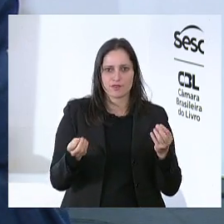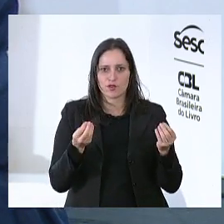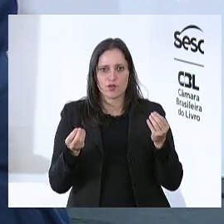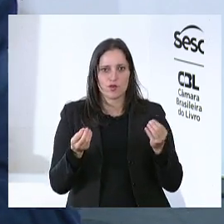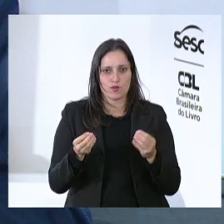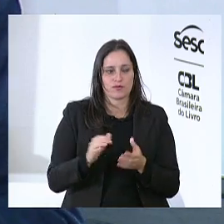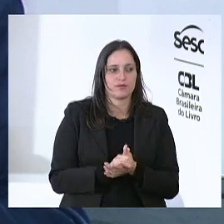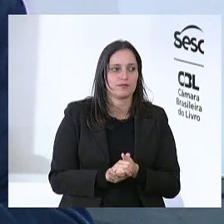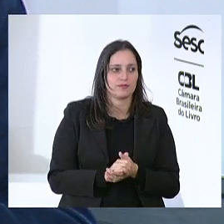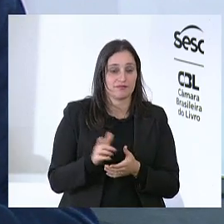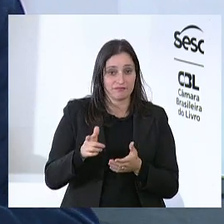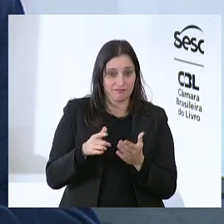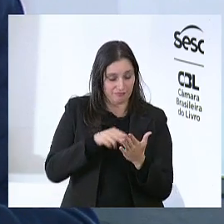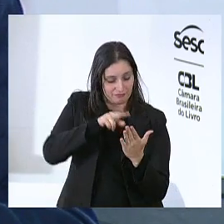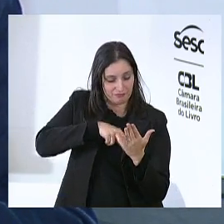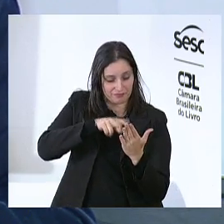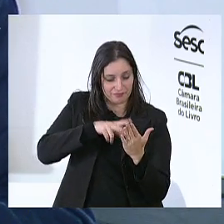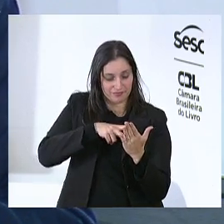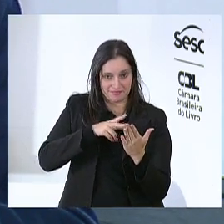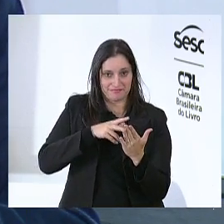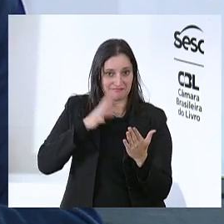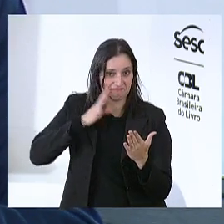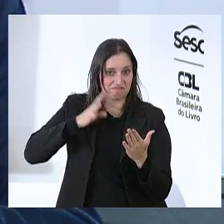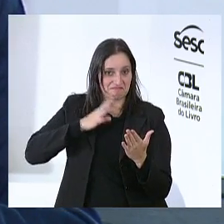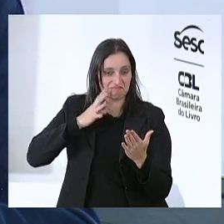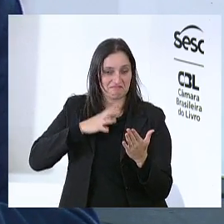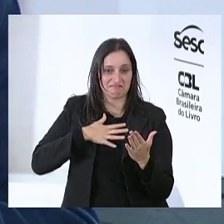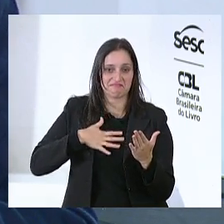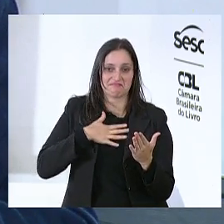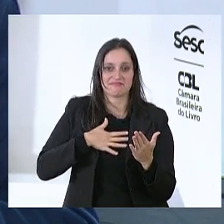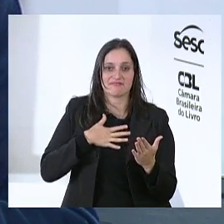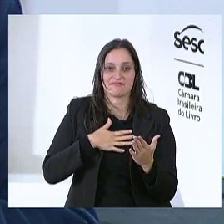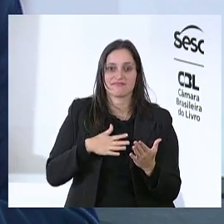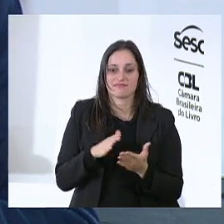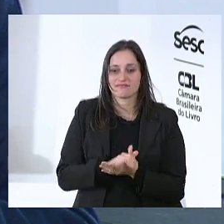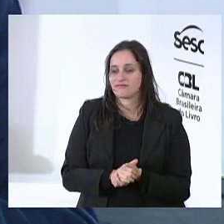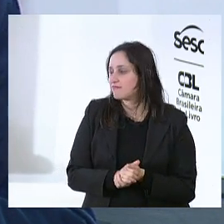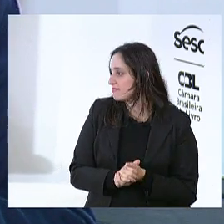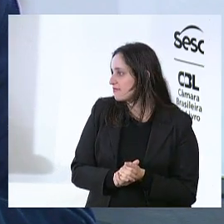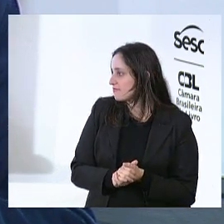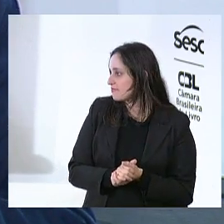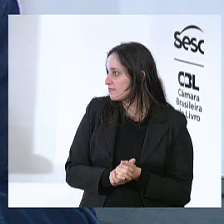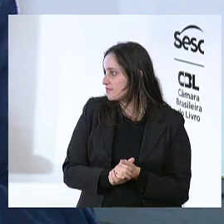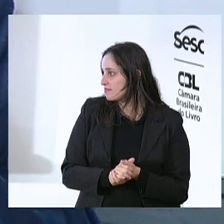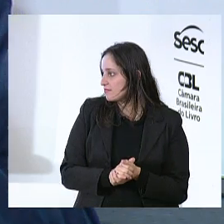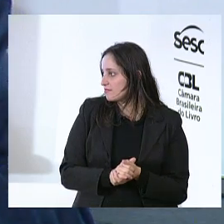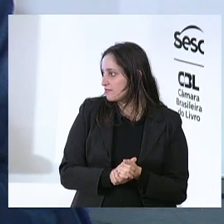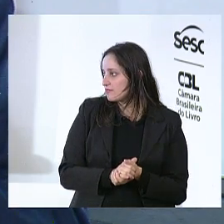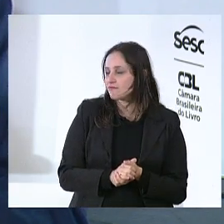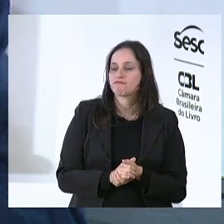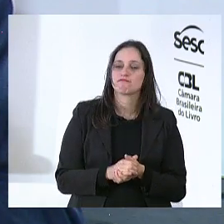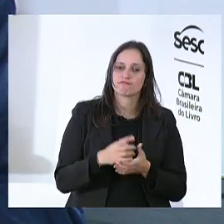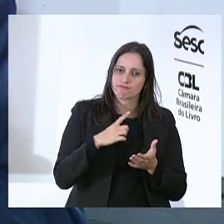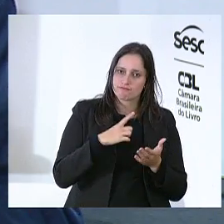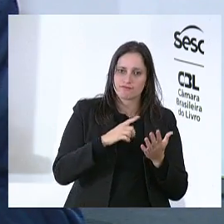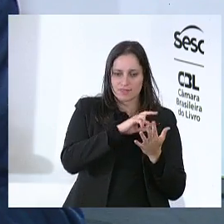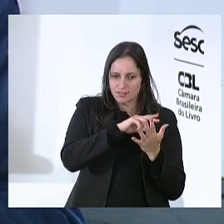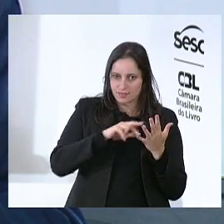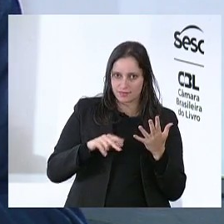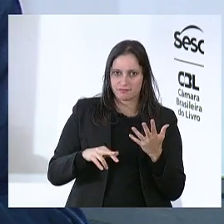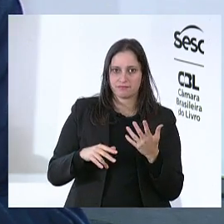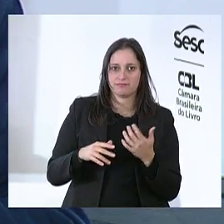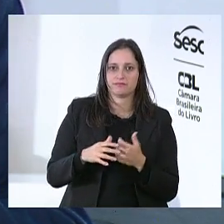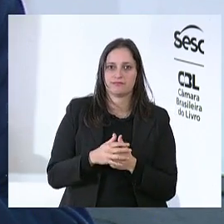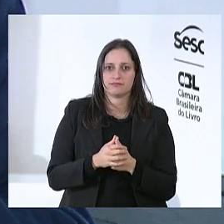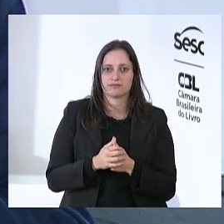à vontade, certo? Tem certas coisas que são de montantes bastante